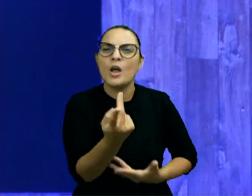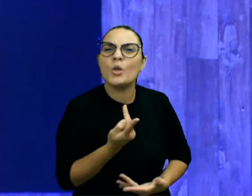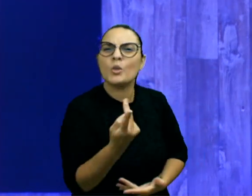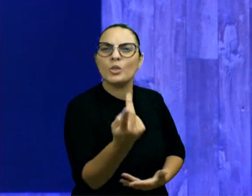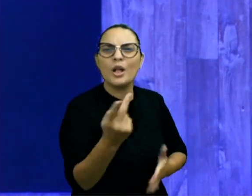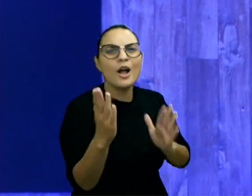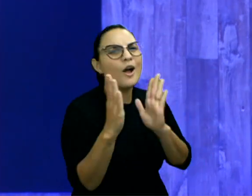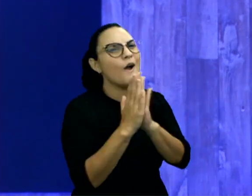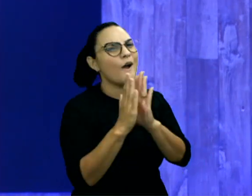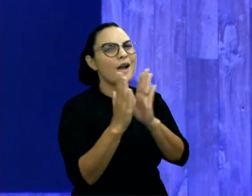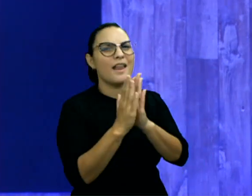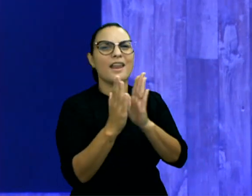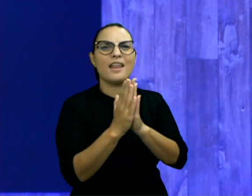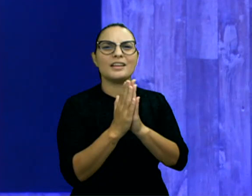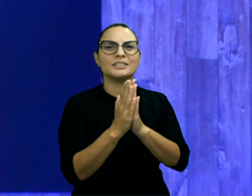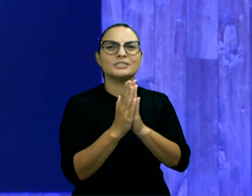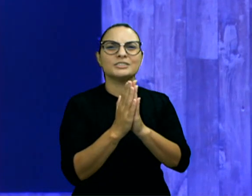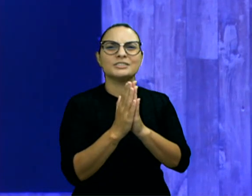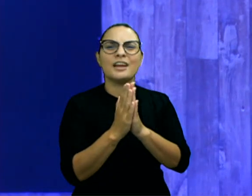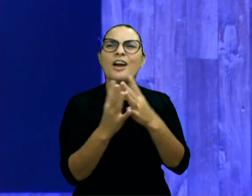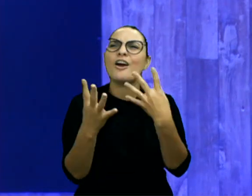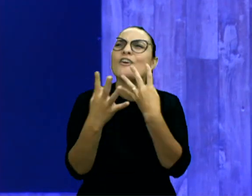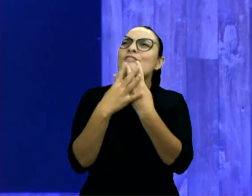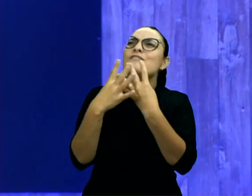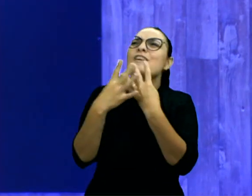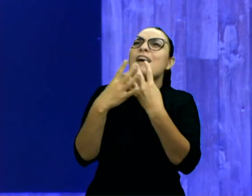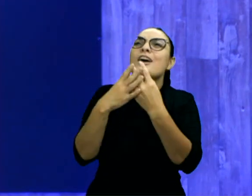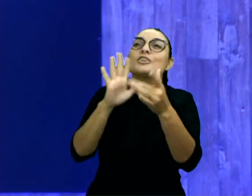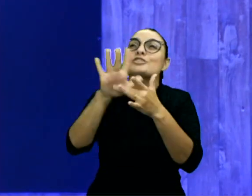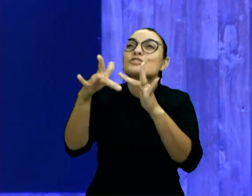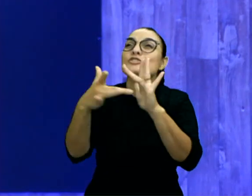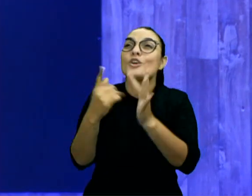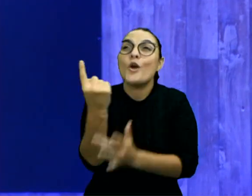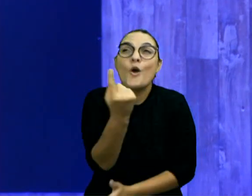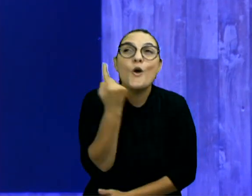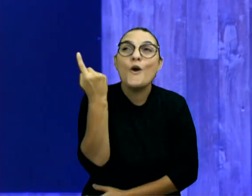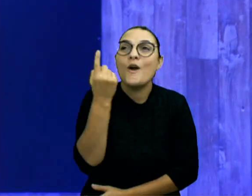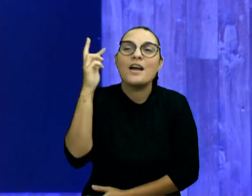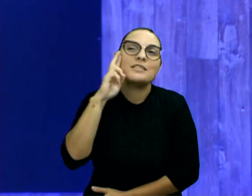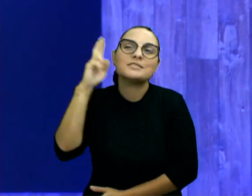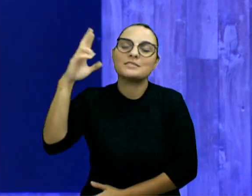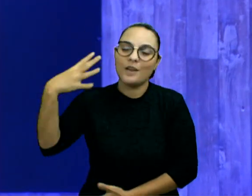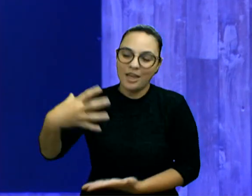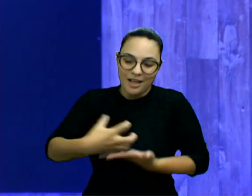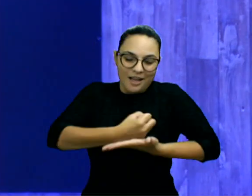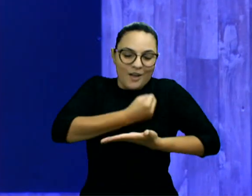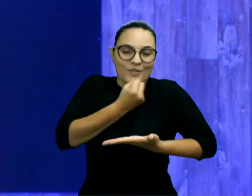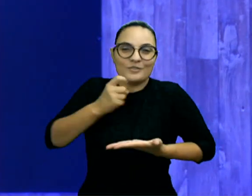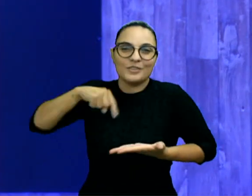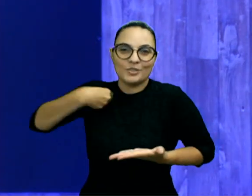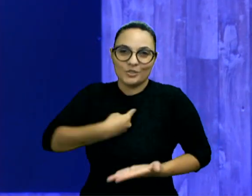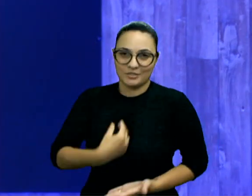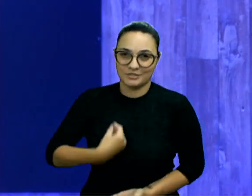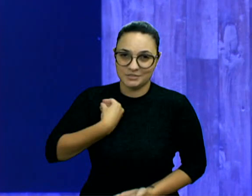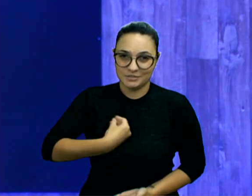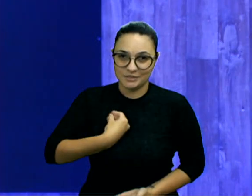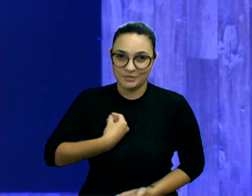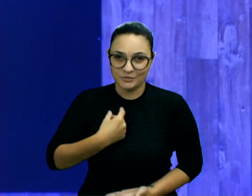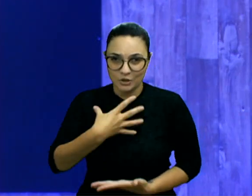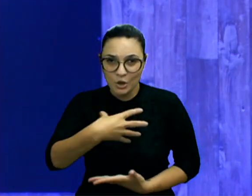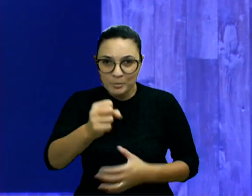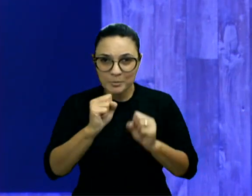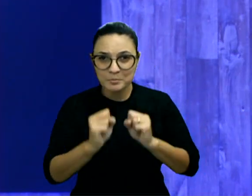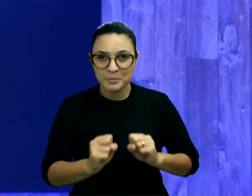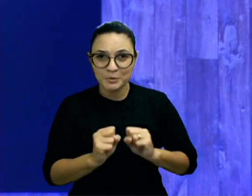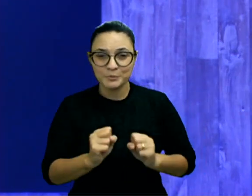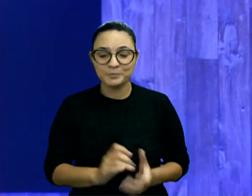orar nessa noite, confessando Jesus como Senhor e Salvador da sua vida, em nome de Jesus. Feche seus olhos e fale assim comigo: Senhor